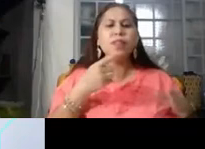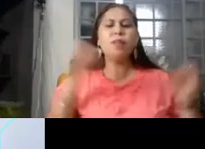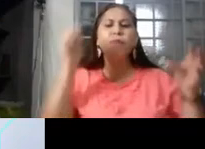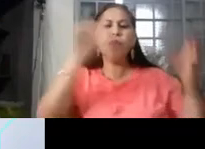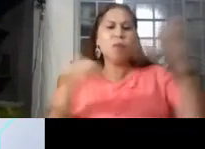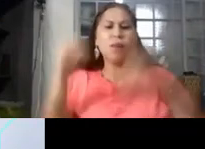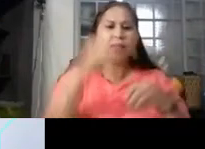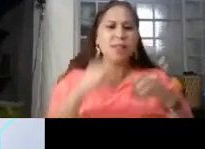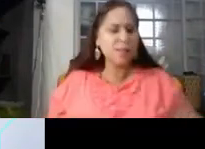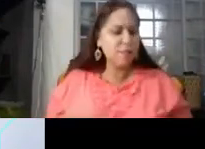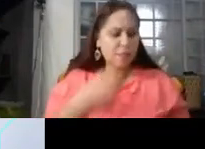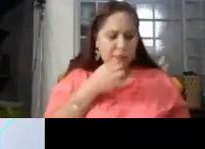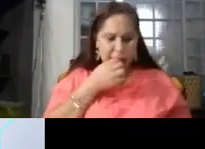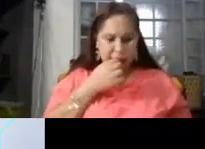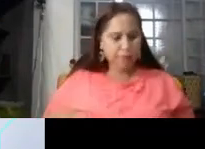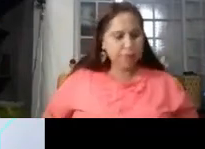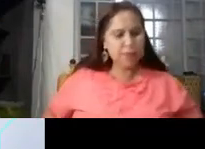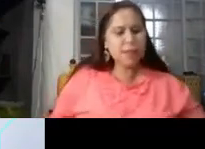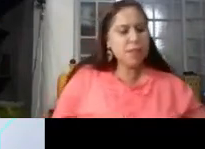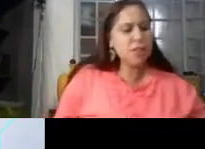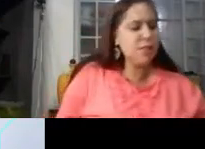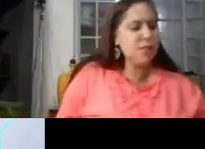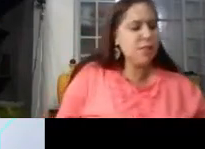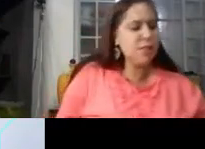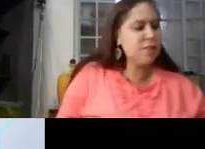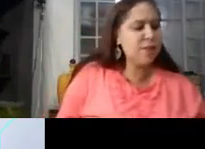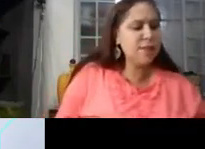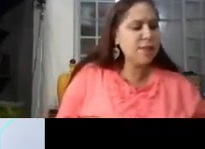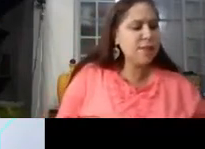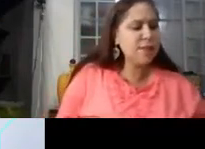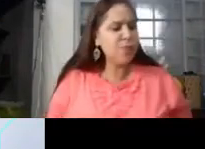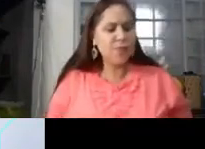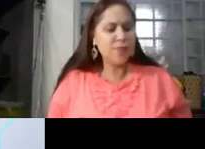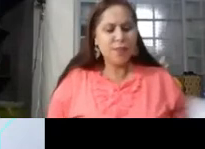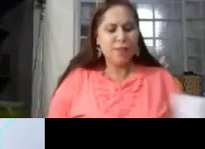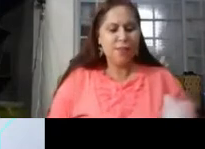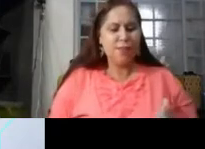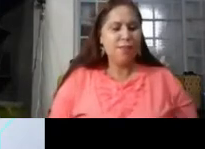dúvida ou alguma colocação nessa questão da sintaxe 1?